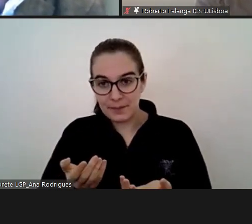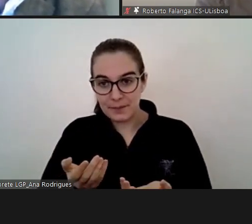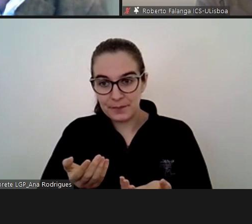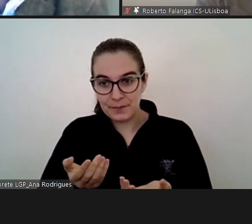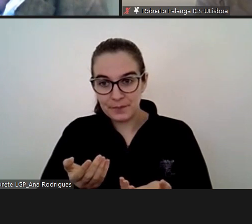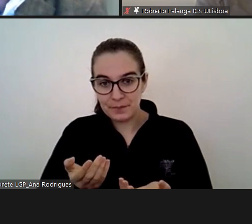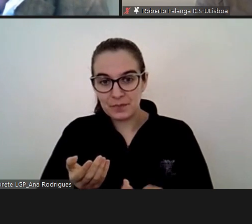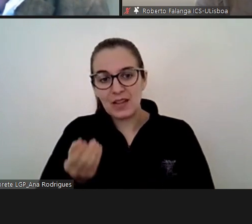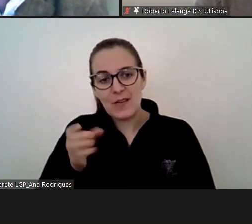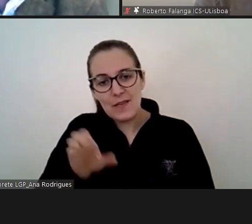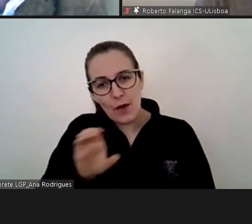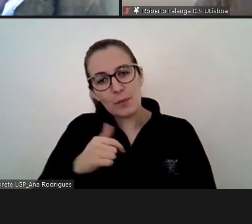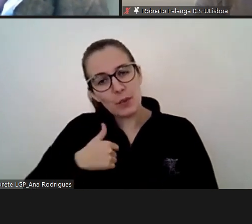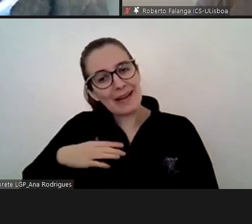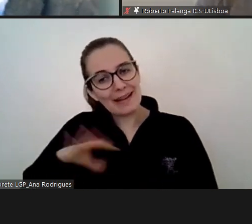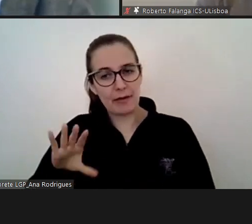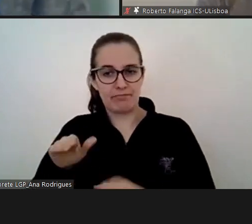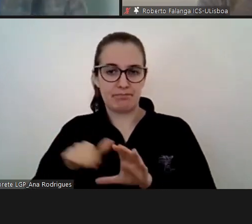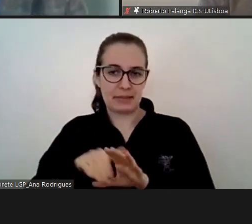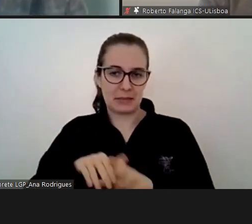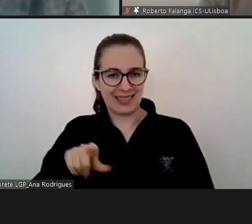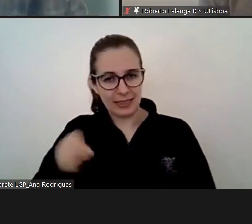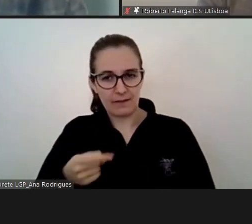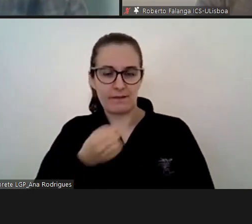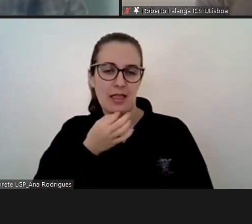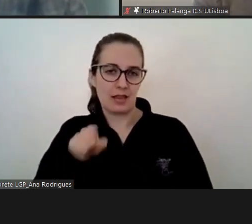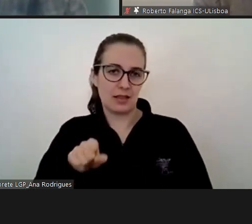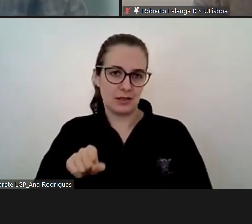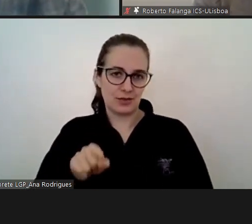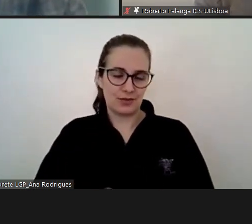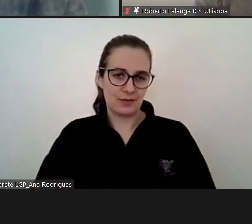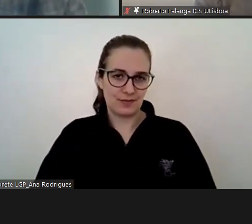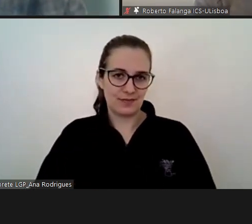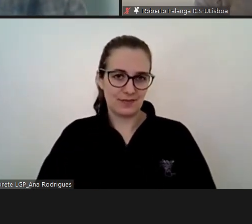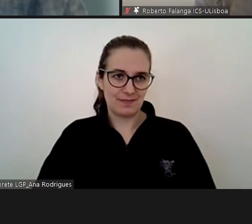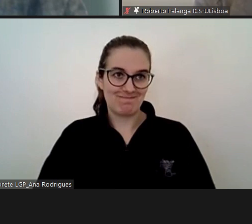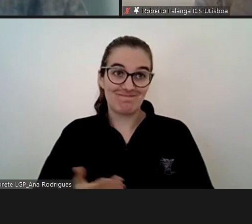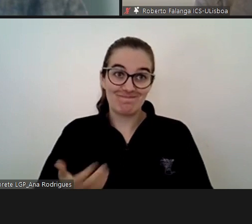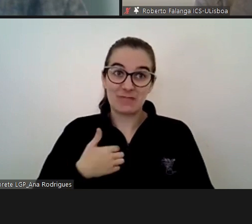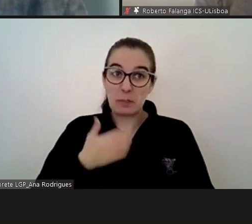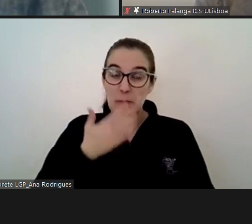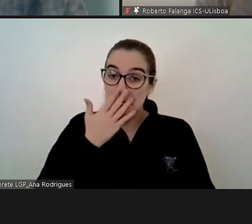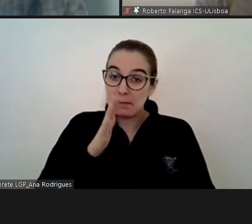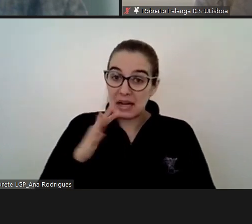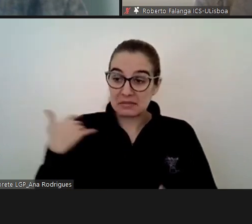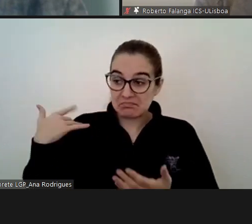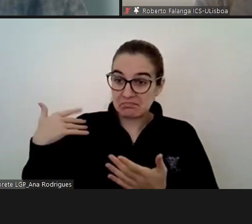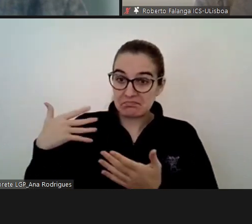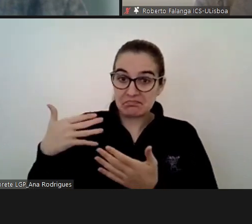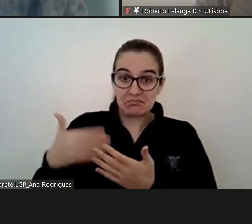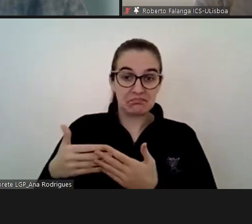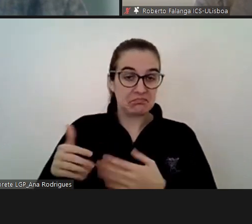como queremos participar. E eu acho que isso não está a ser feito, porque